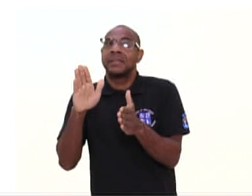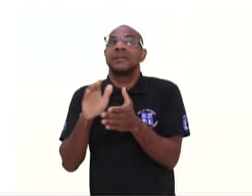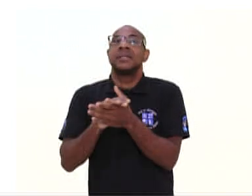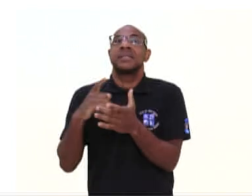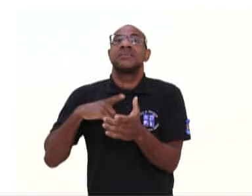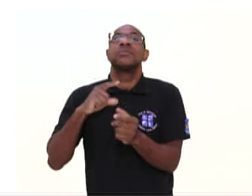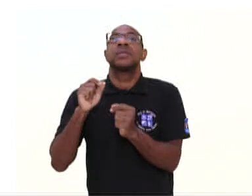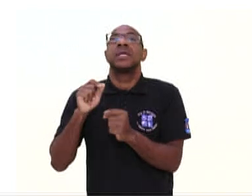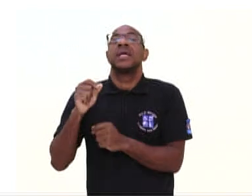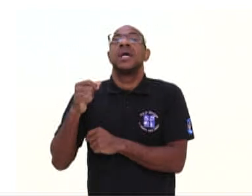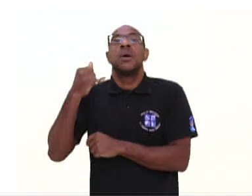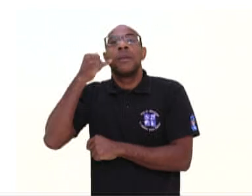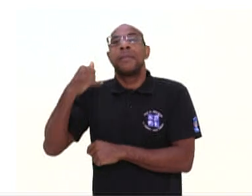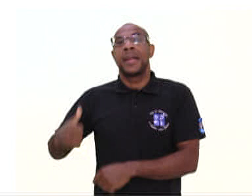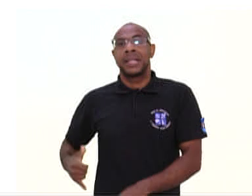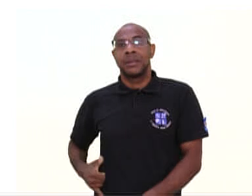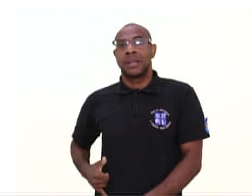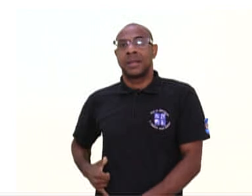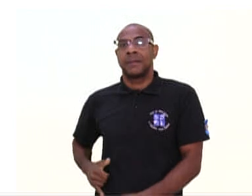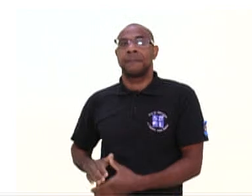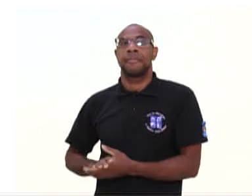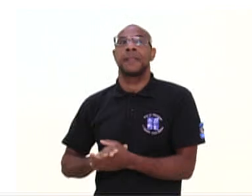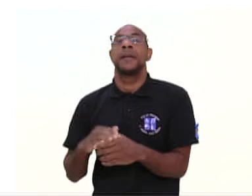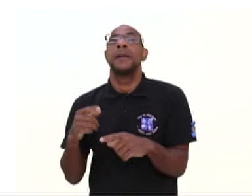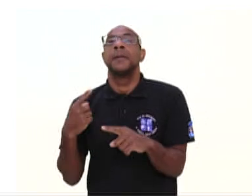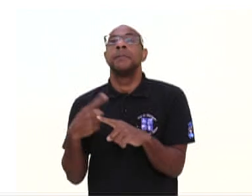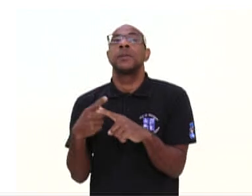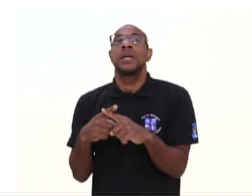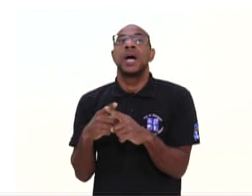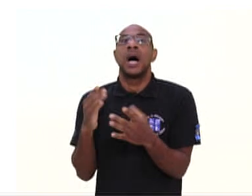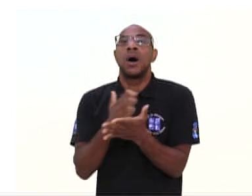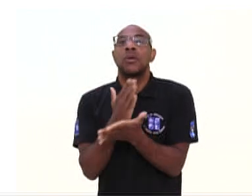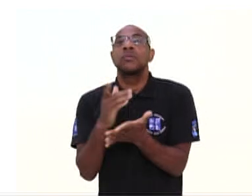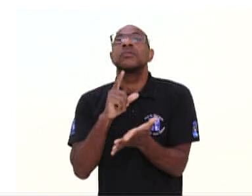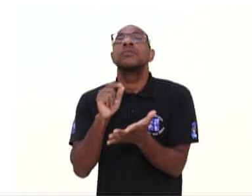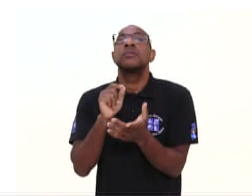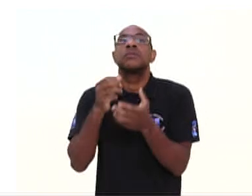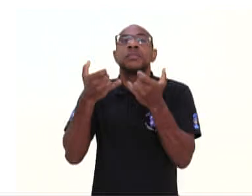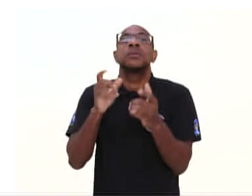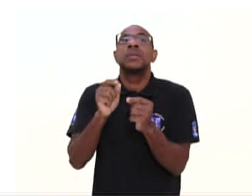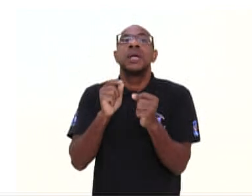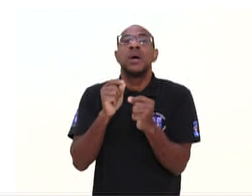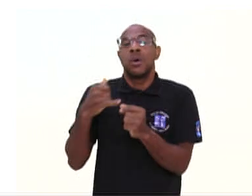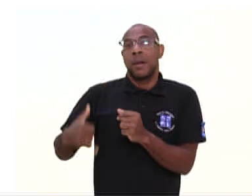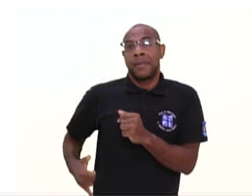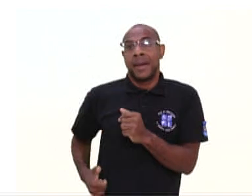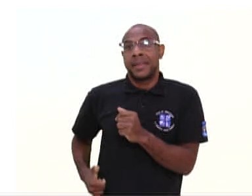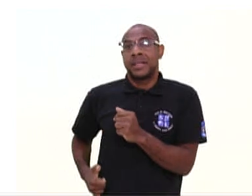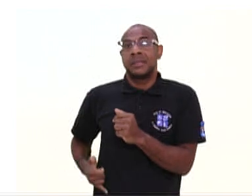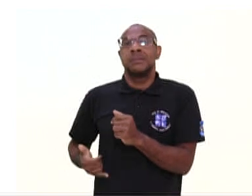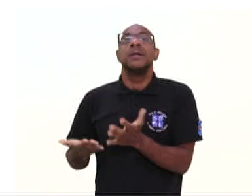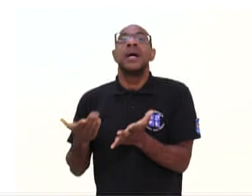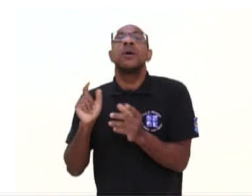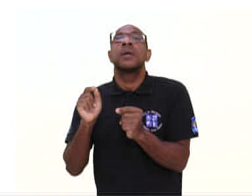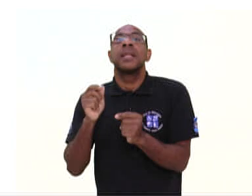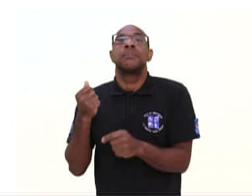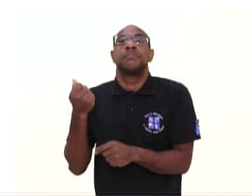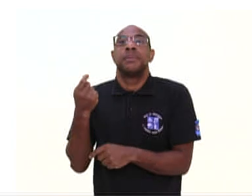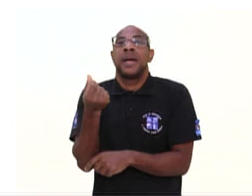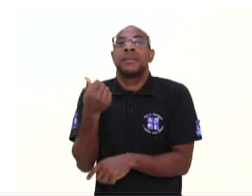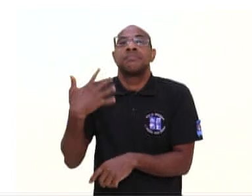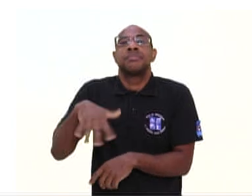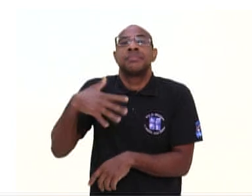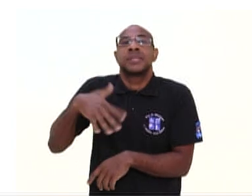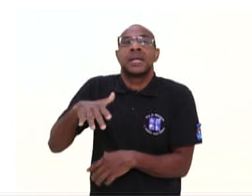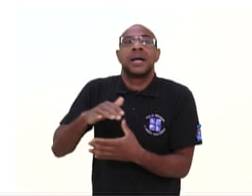O aparelho telefônico era caro, 28%. 2. Falta de interesse em ter telefone móvel celular,